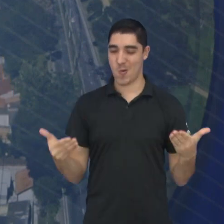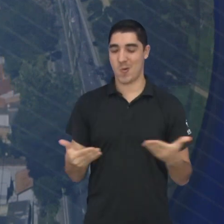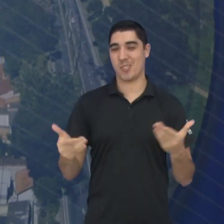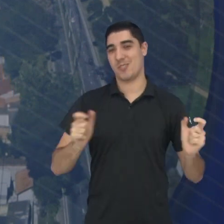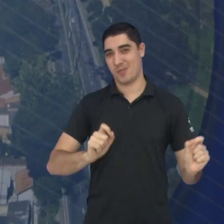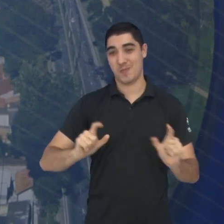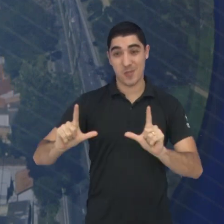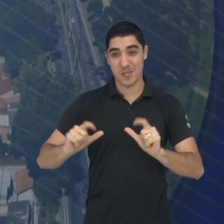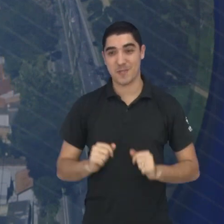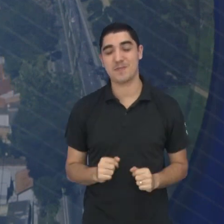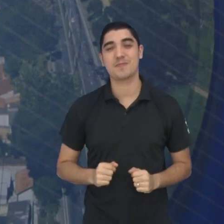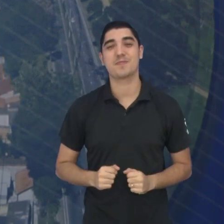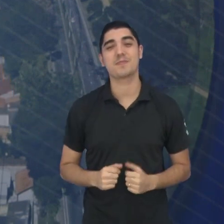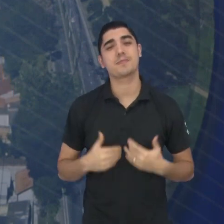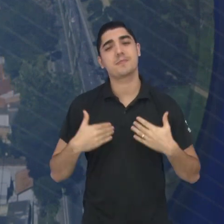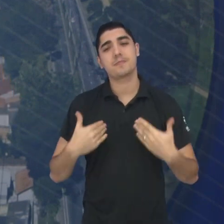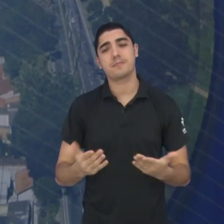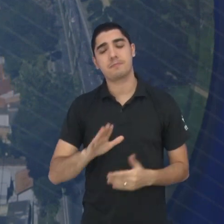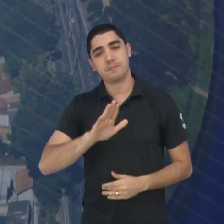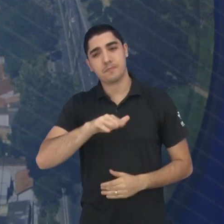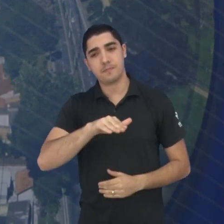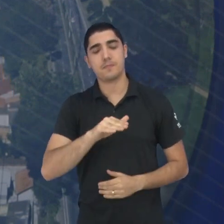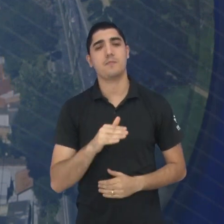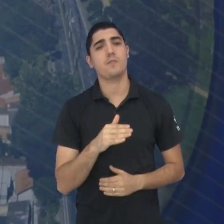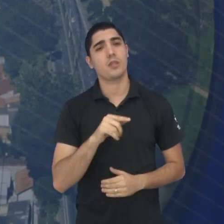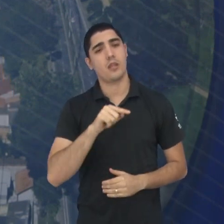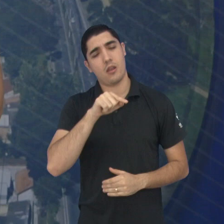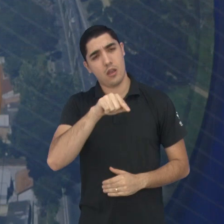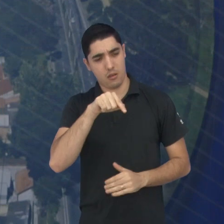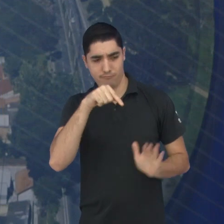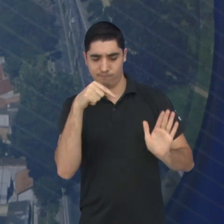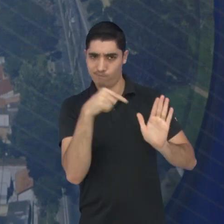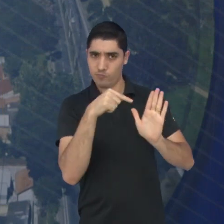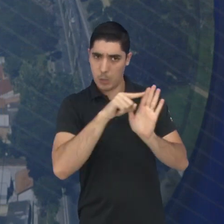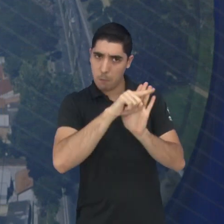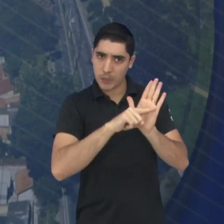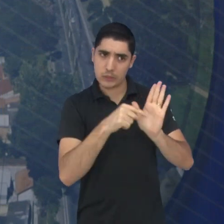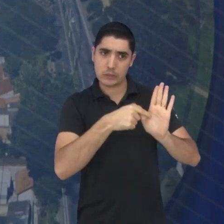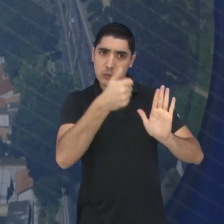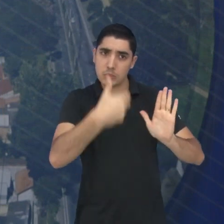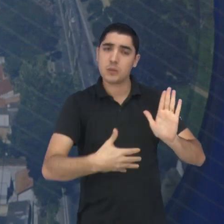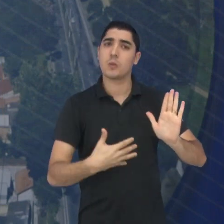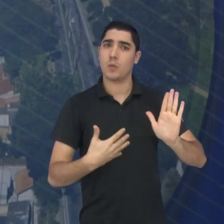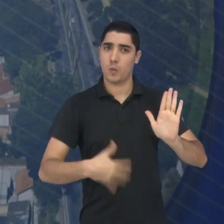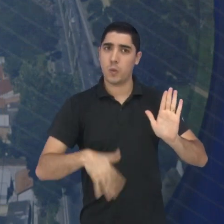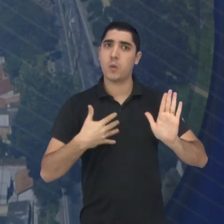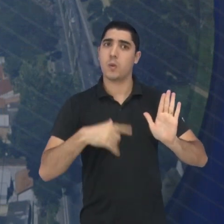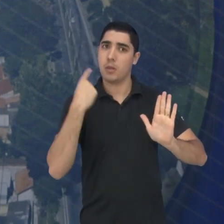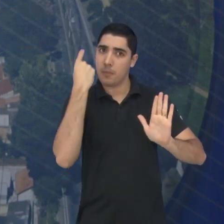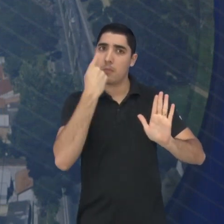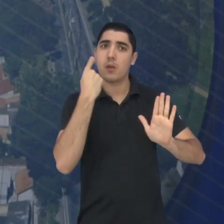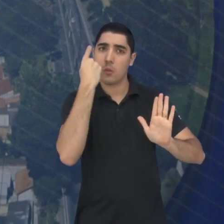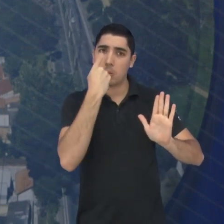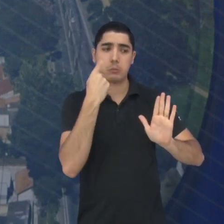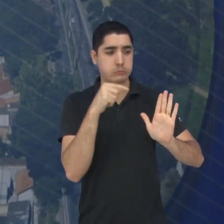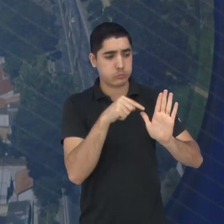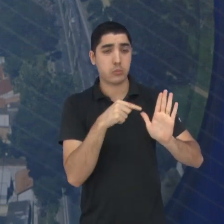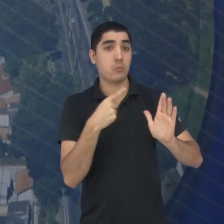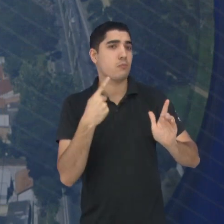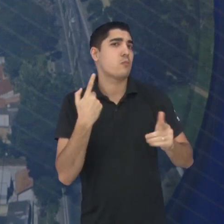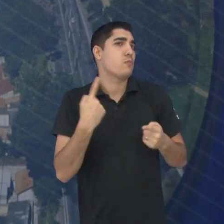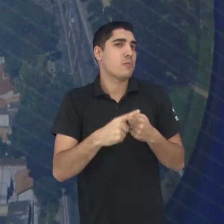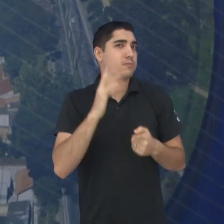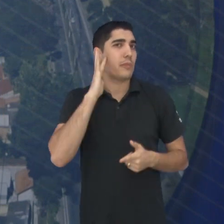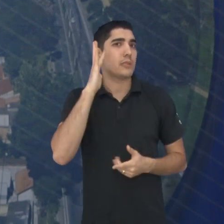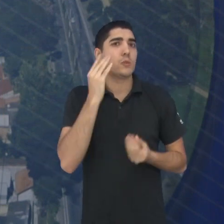hoje. Bom, Frediano, eu falei, esse dado é um dado que preocupa se a gente for parar para